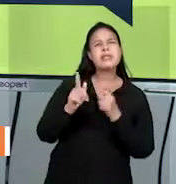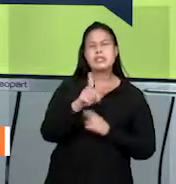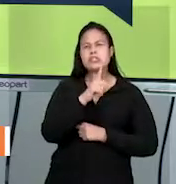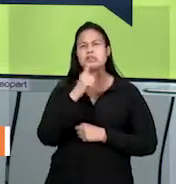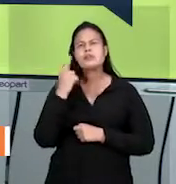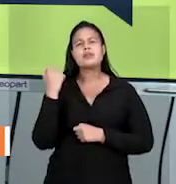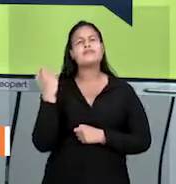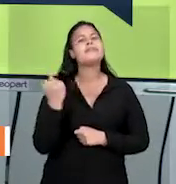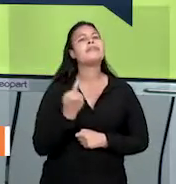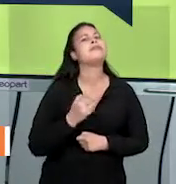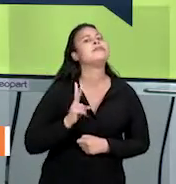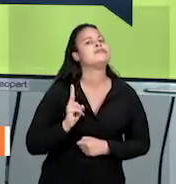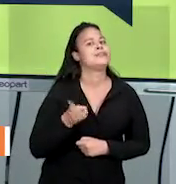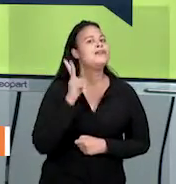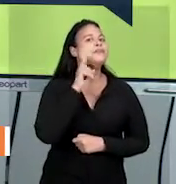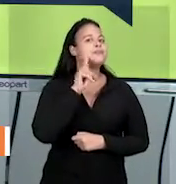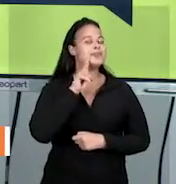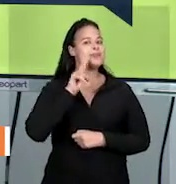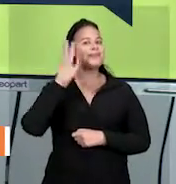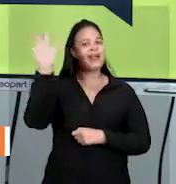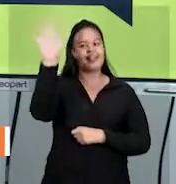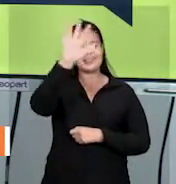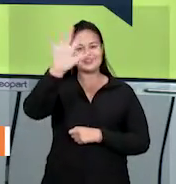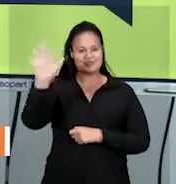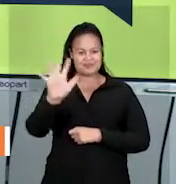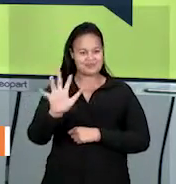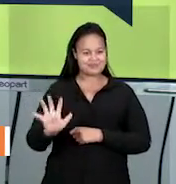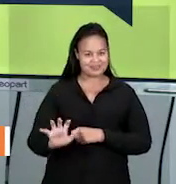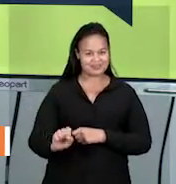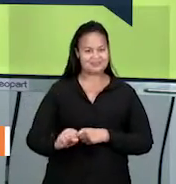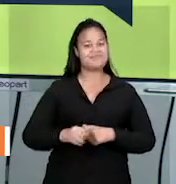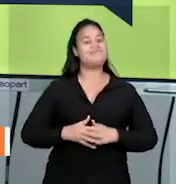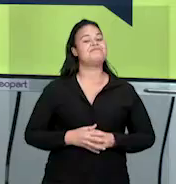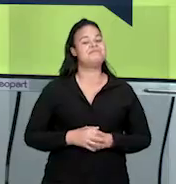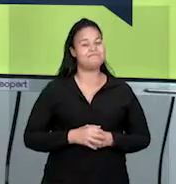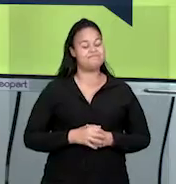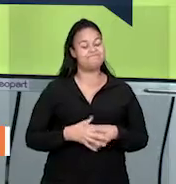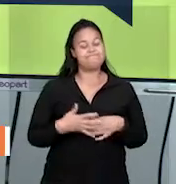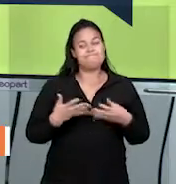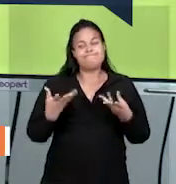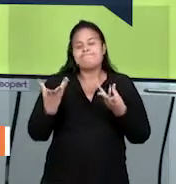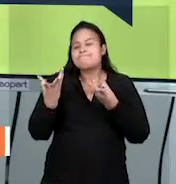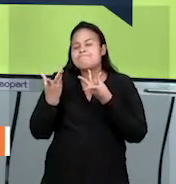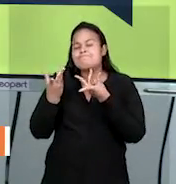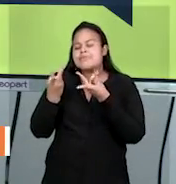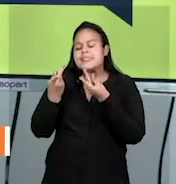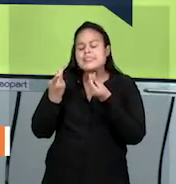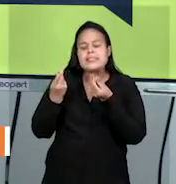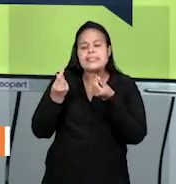geografia, a gente sempre vai lembrar de mapa, porque o mapa ele é como se fosse a